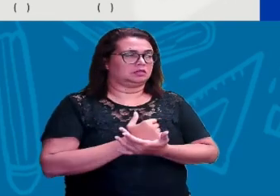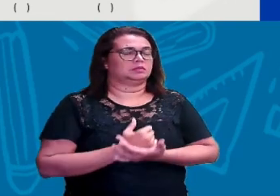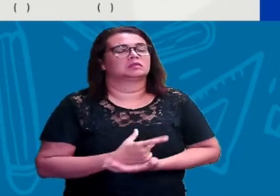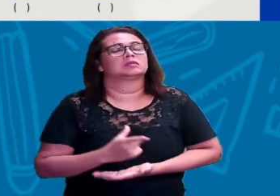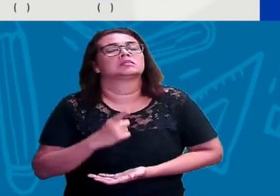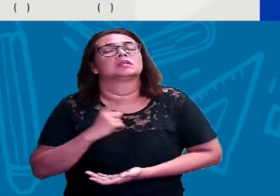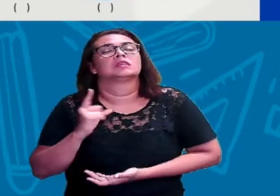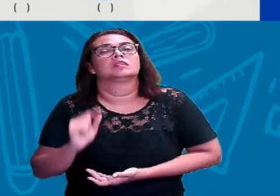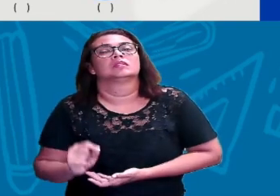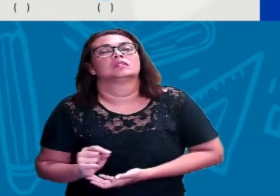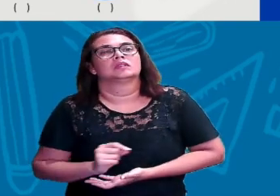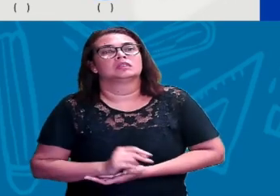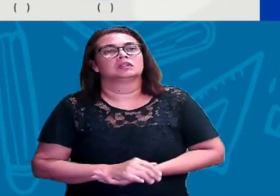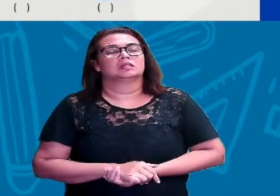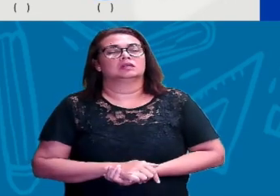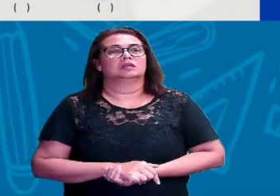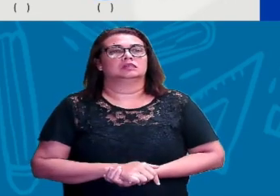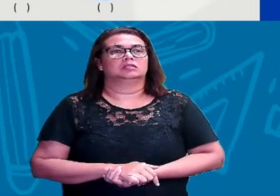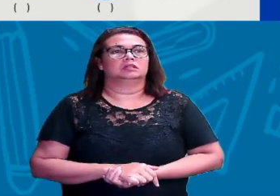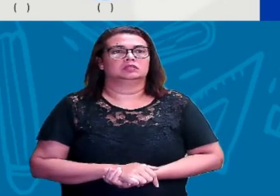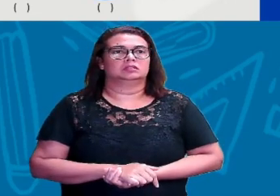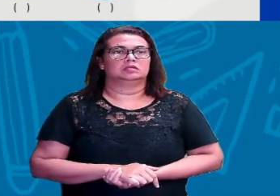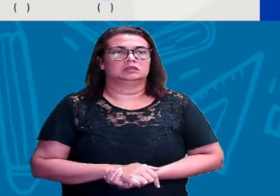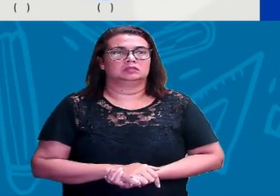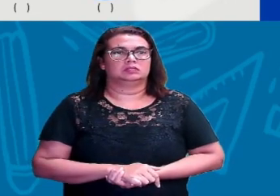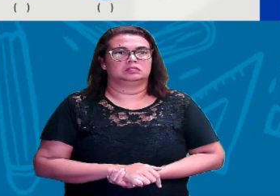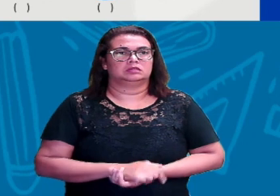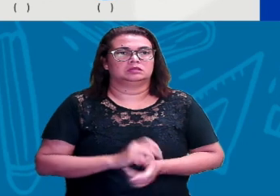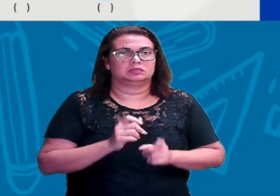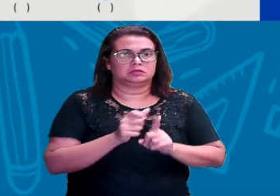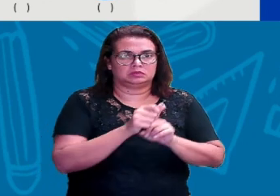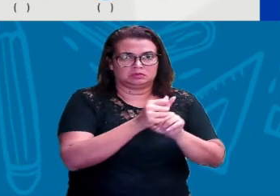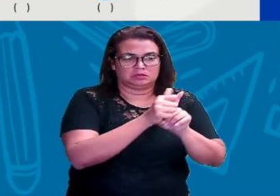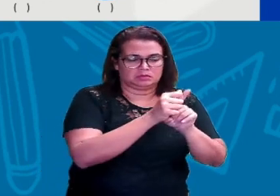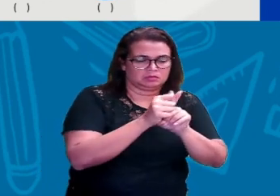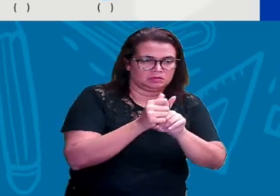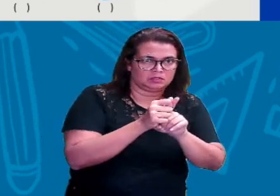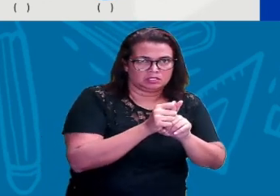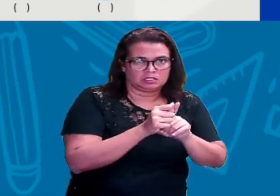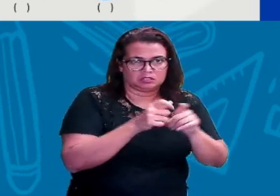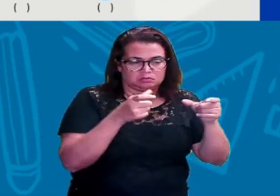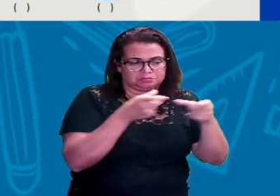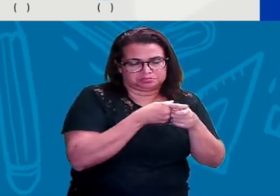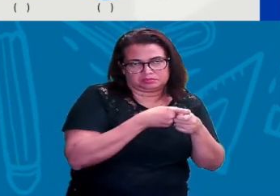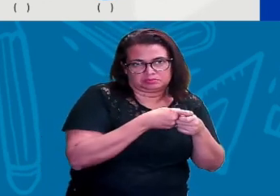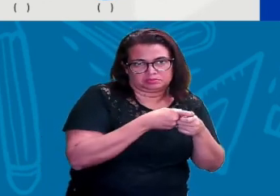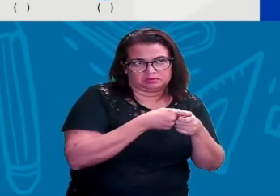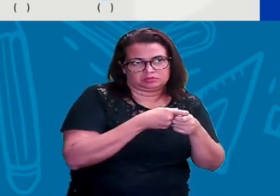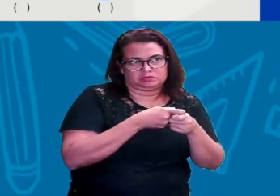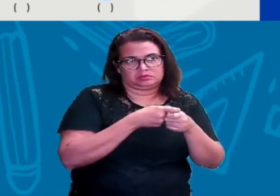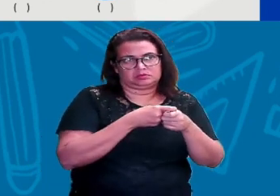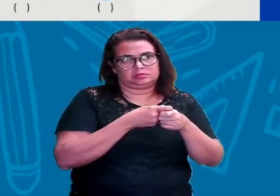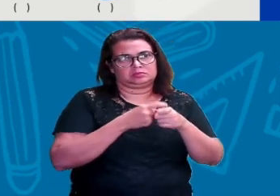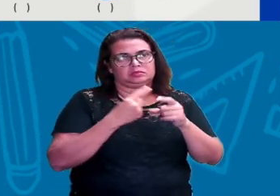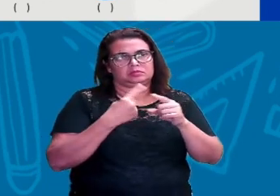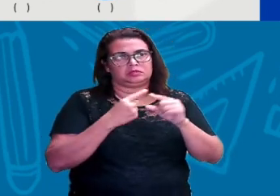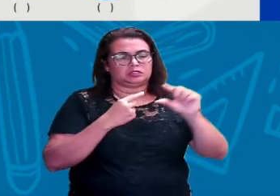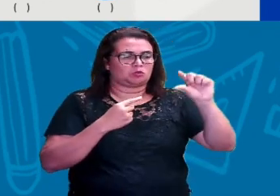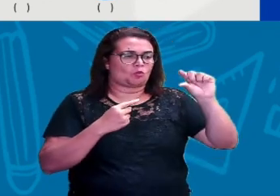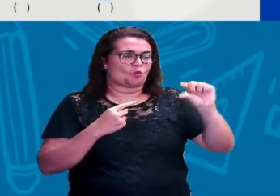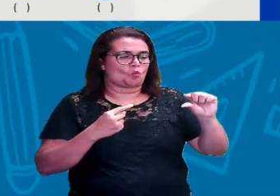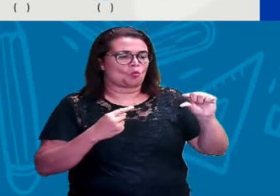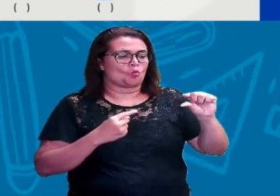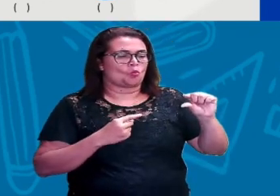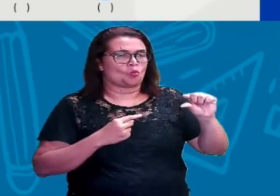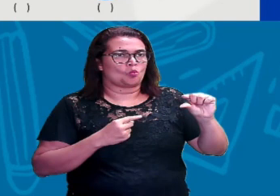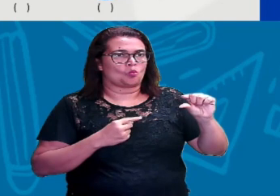tem aí? Aqui cabe menos milho. Então, circulei aqui, aqui cabe menos milho. Por que essa? Ela é mais